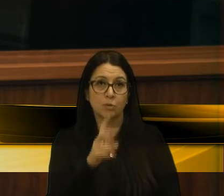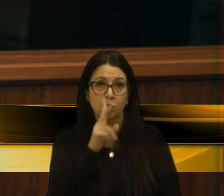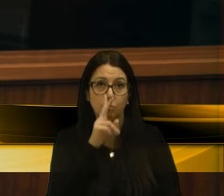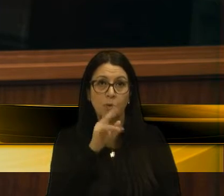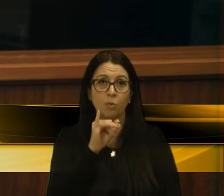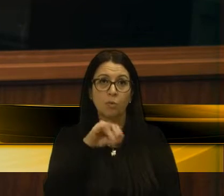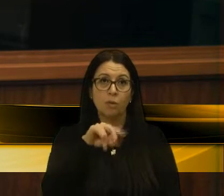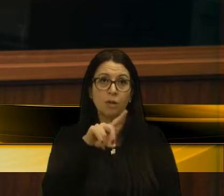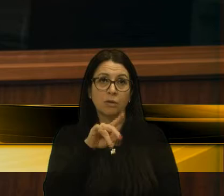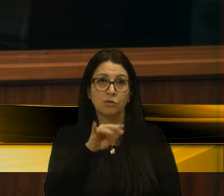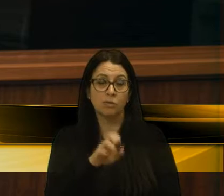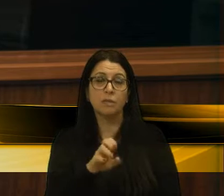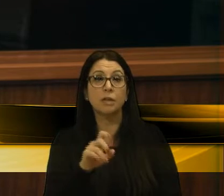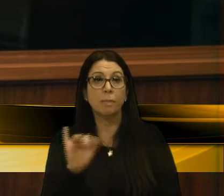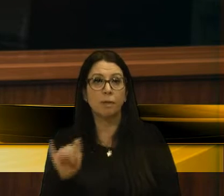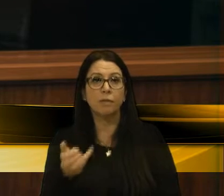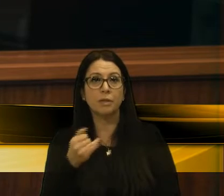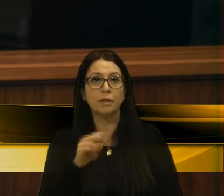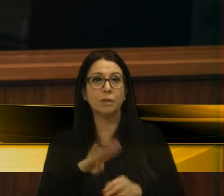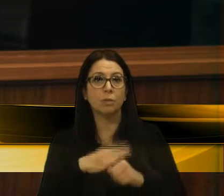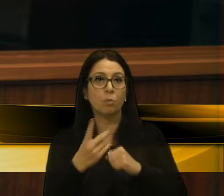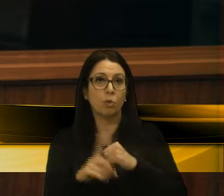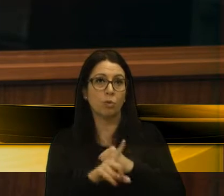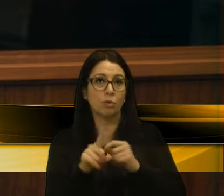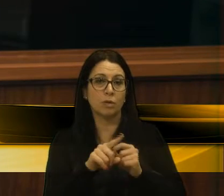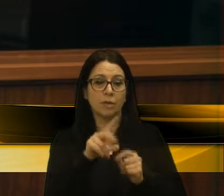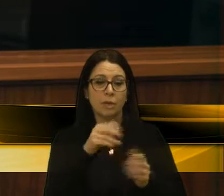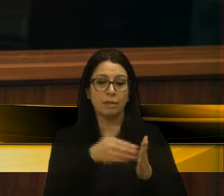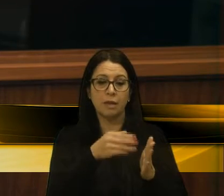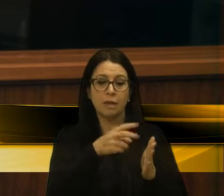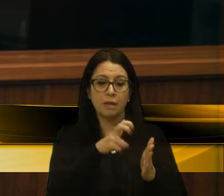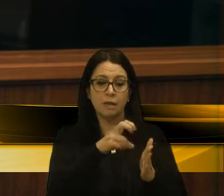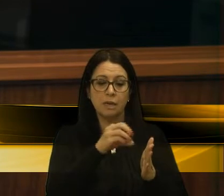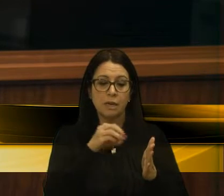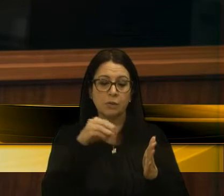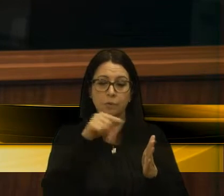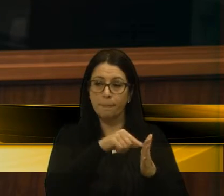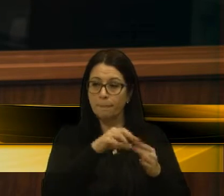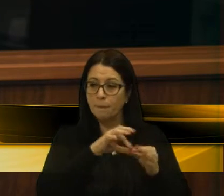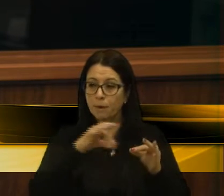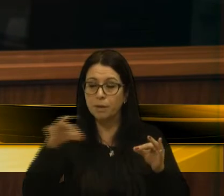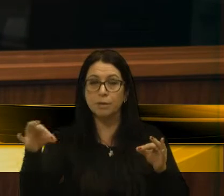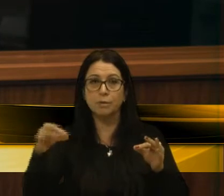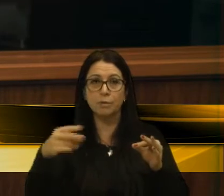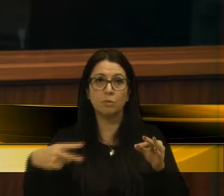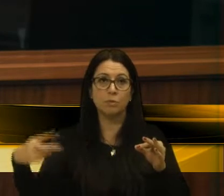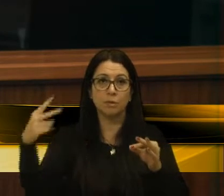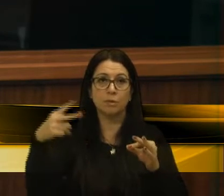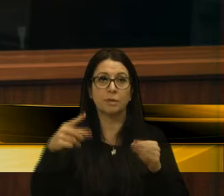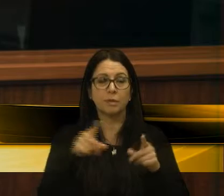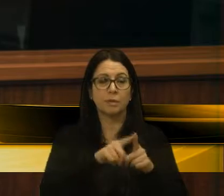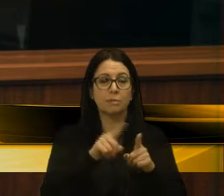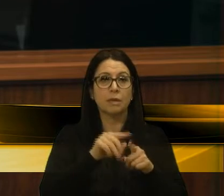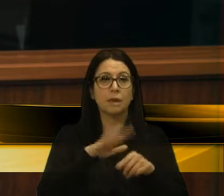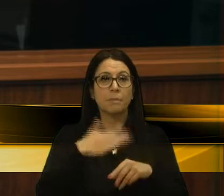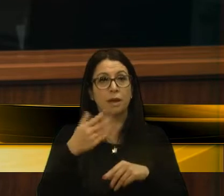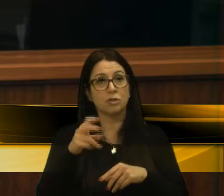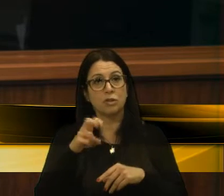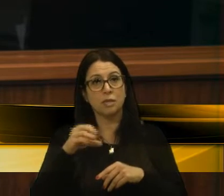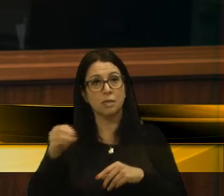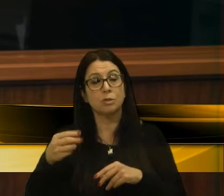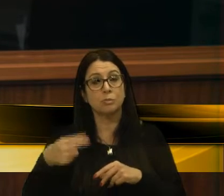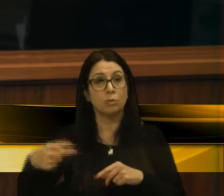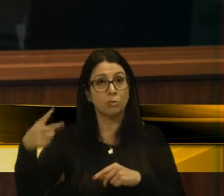de aproveitamento em lotes com área até 500 metros quadrados e 4,0 em lotes com área superior a 500 metros quadrados.